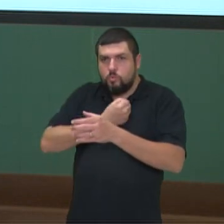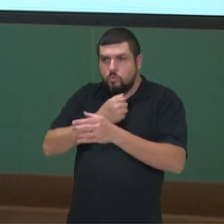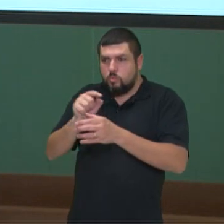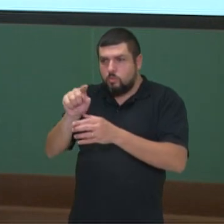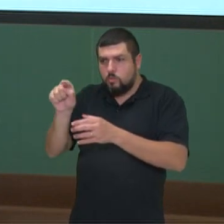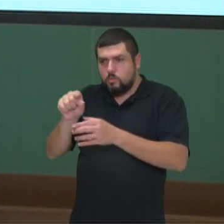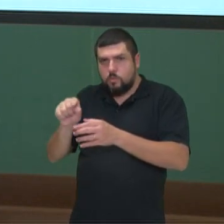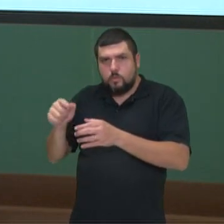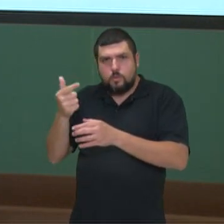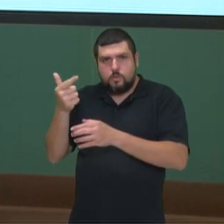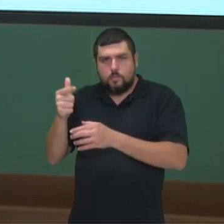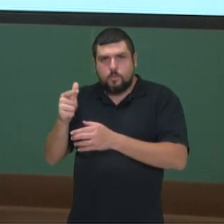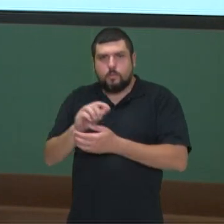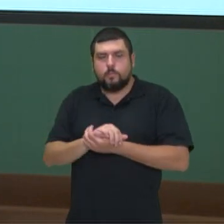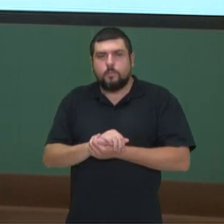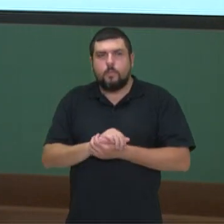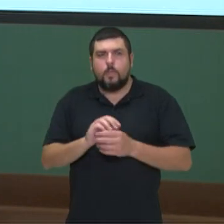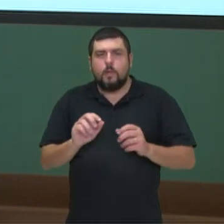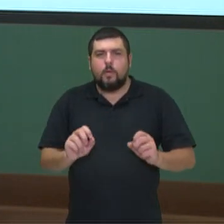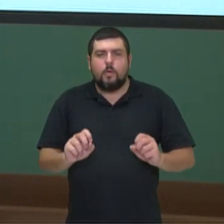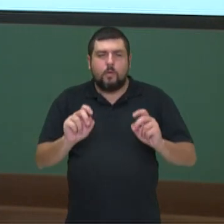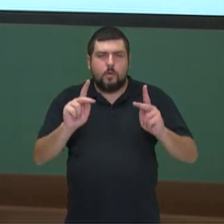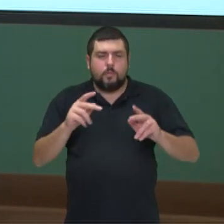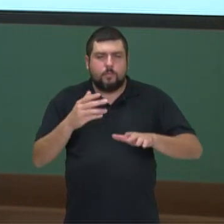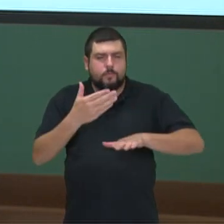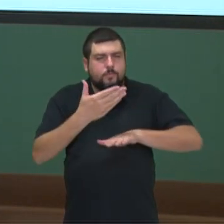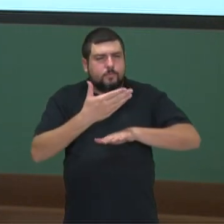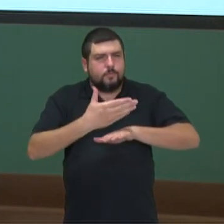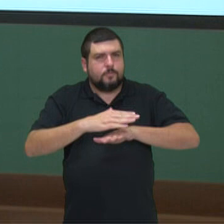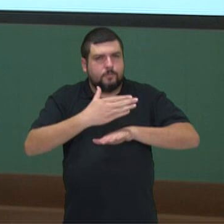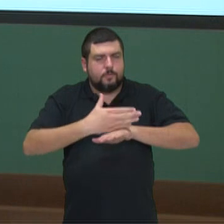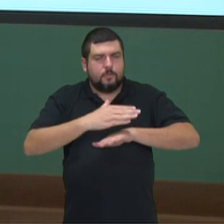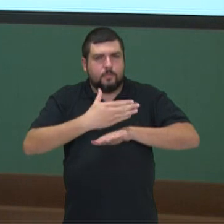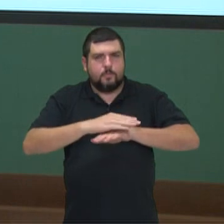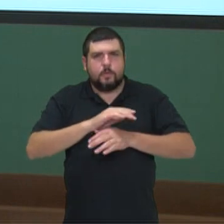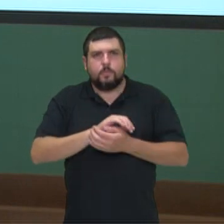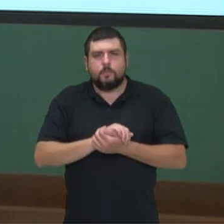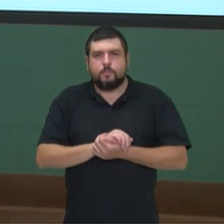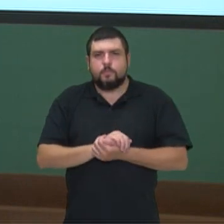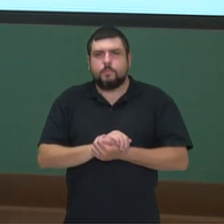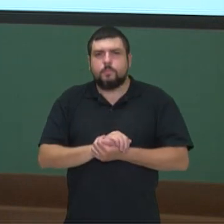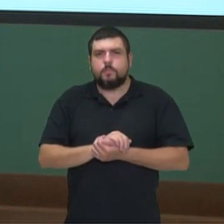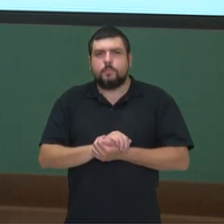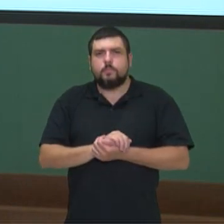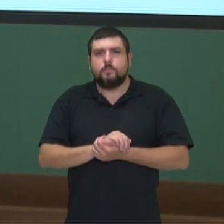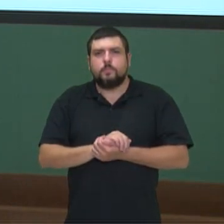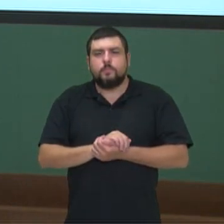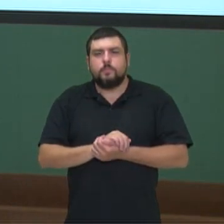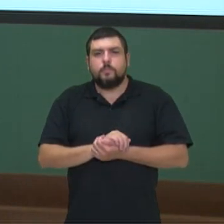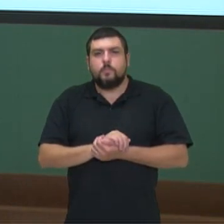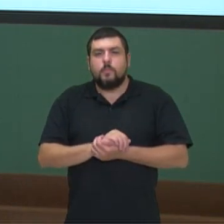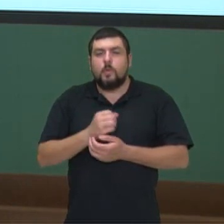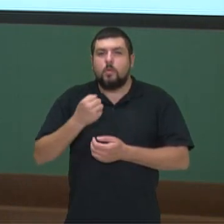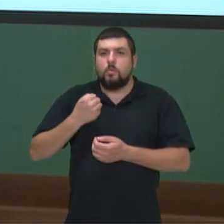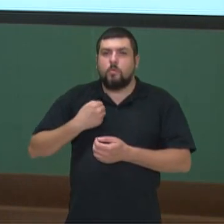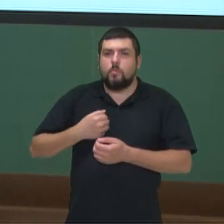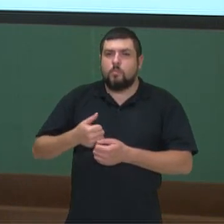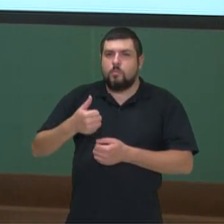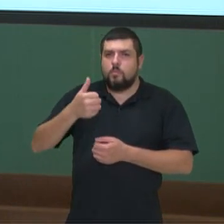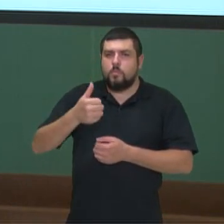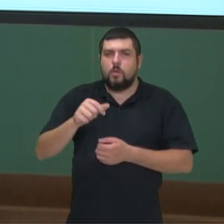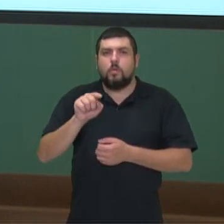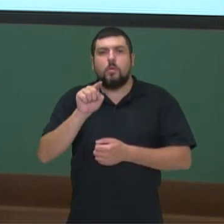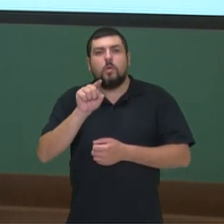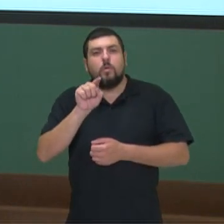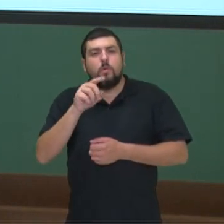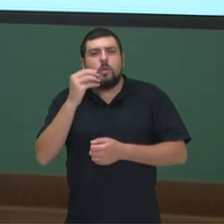ok? Bom, vamos praticar um pouquinho? No exercício 1, ele fala para você resolver